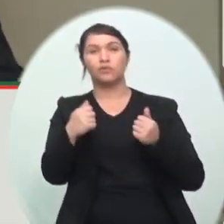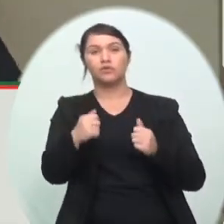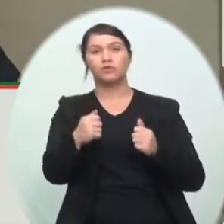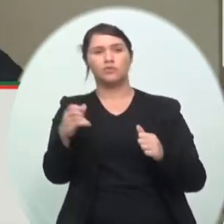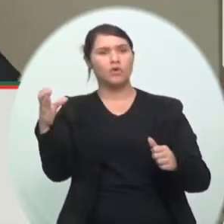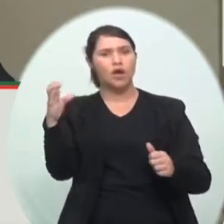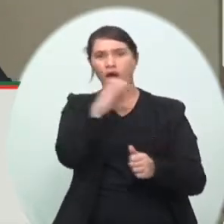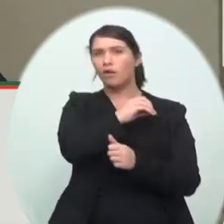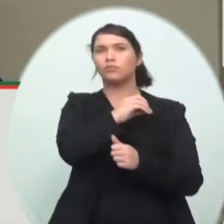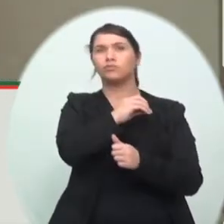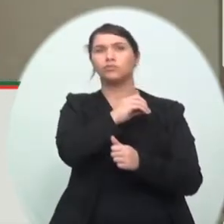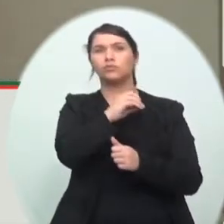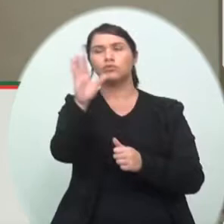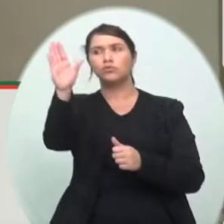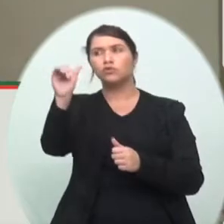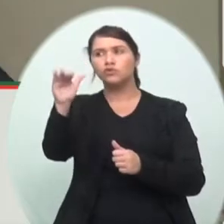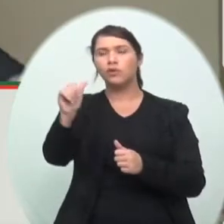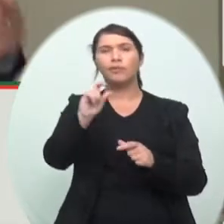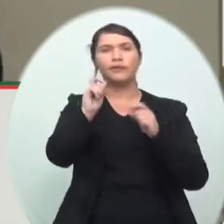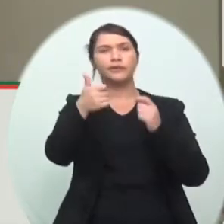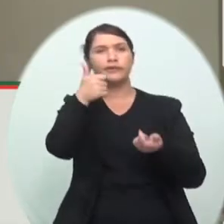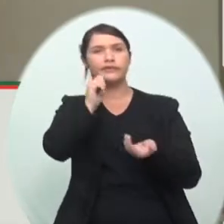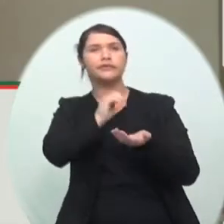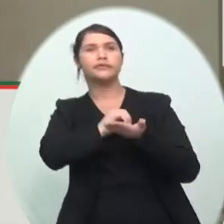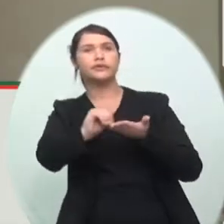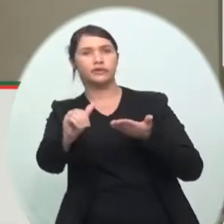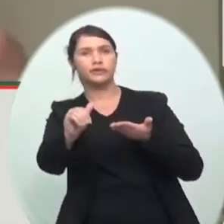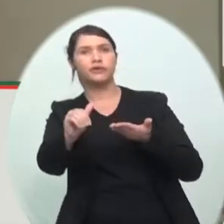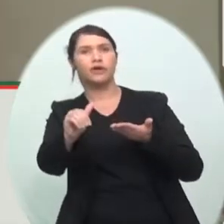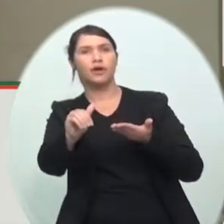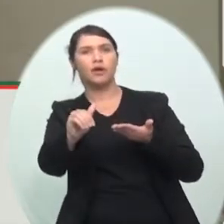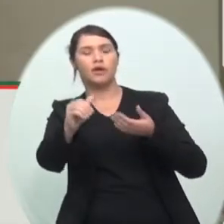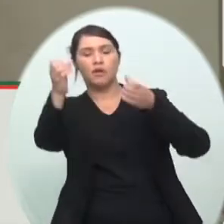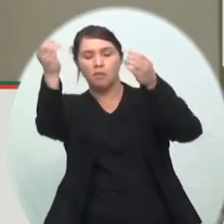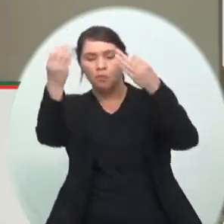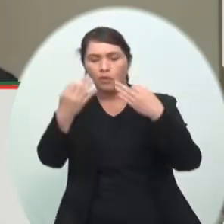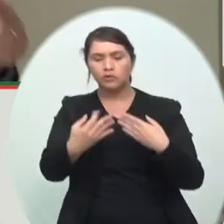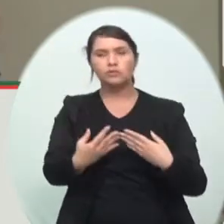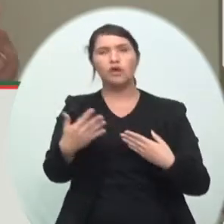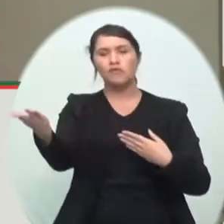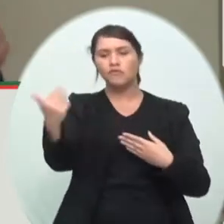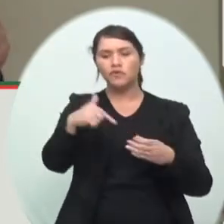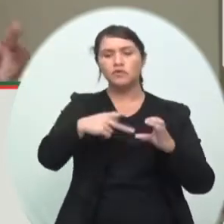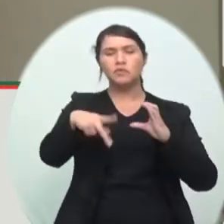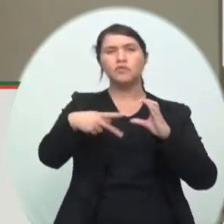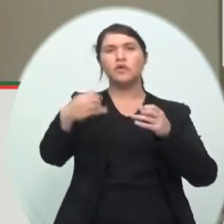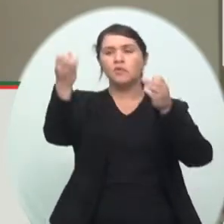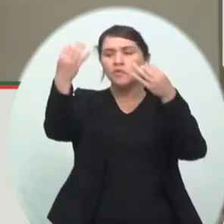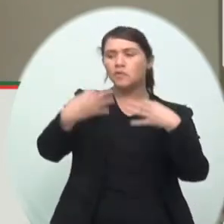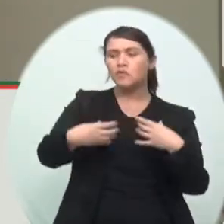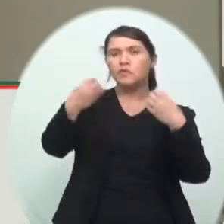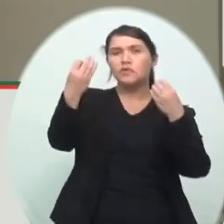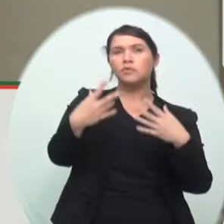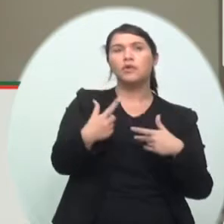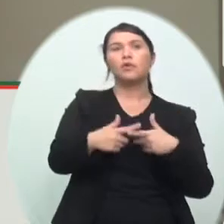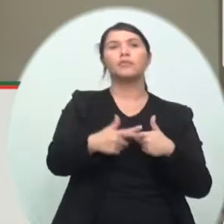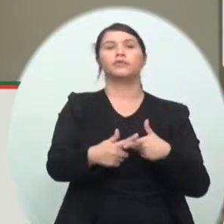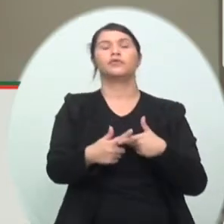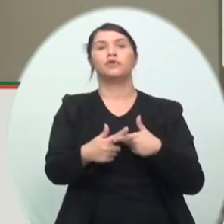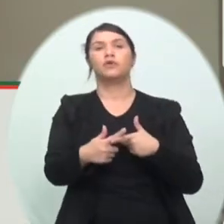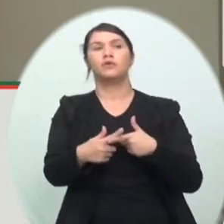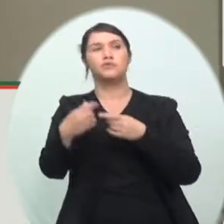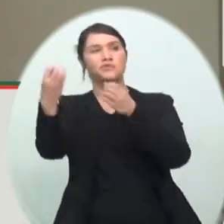chamar a secretária desta casa para dar as devidas explicações, porque lá na ponta as informações não estão